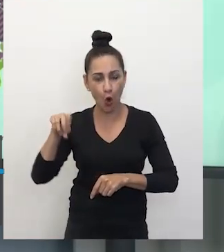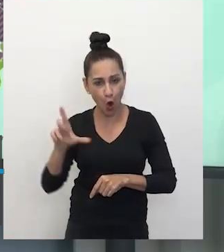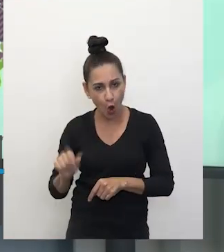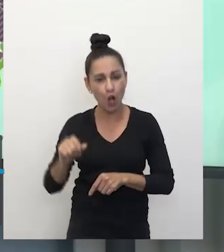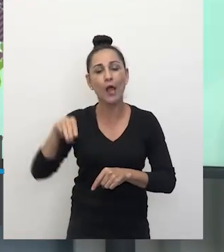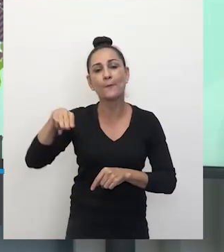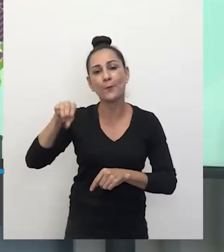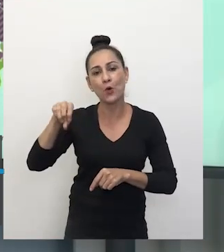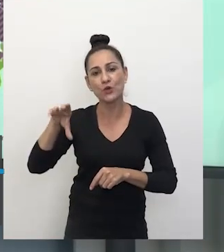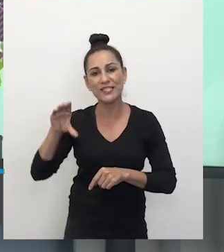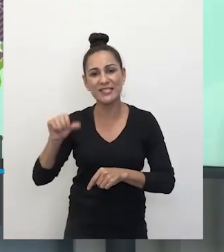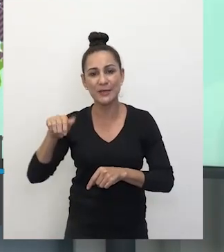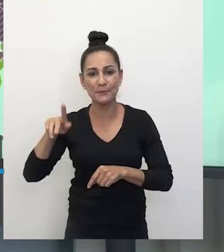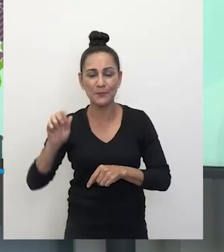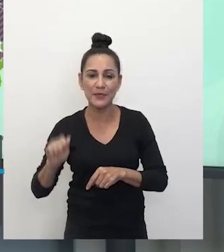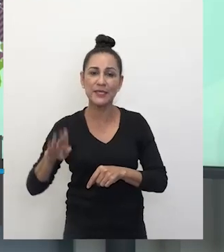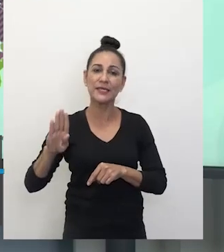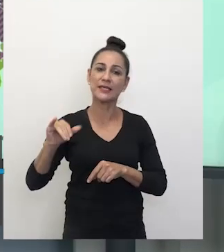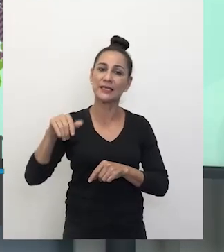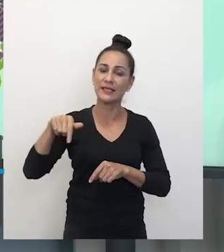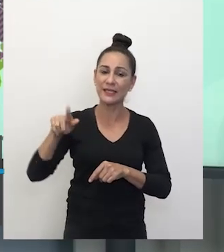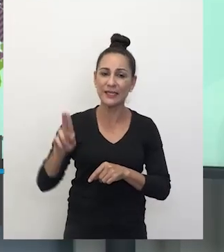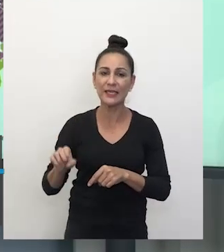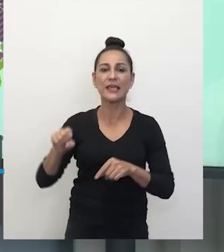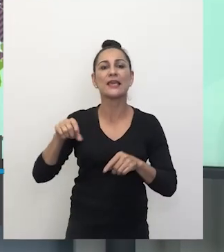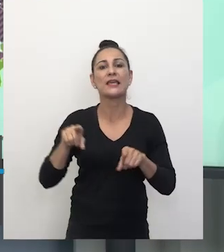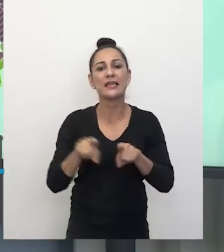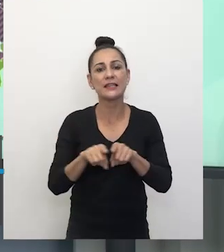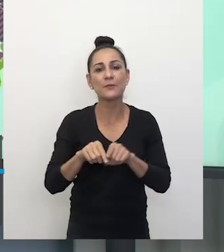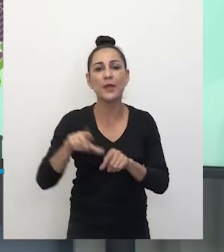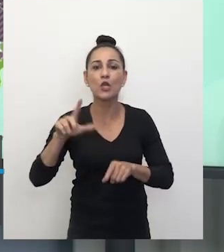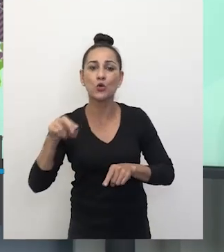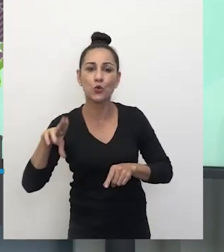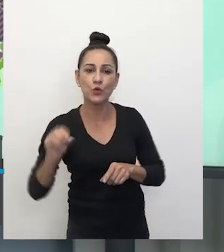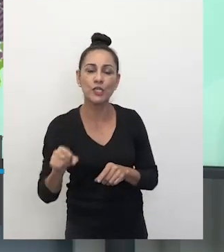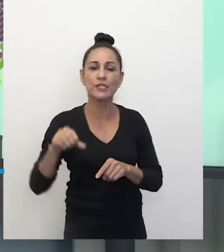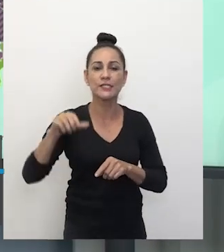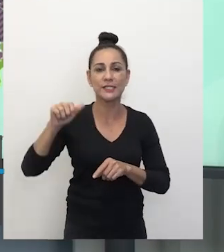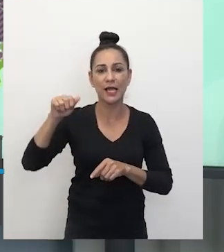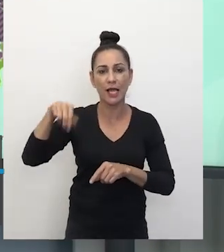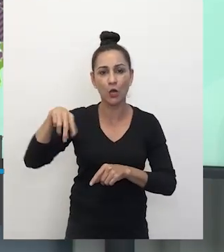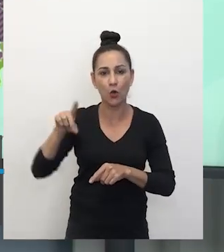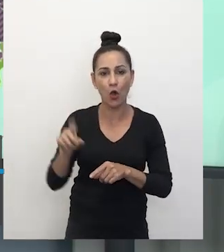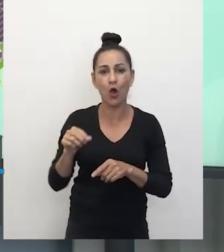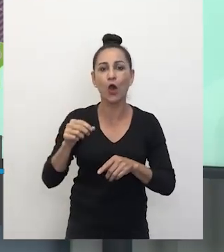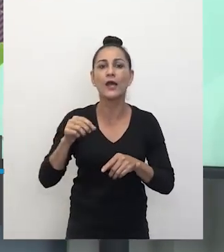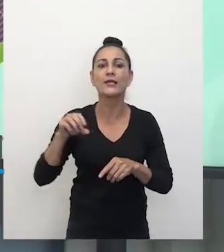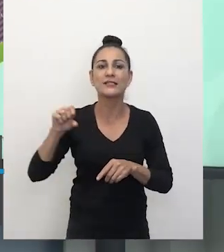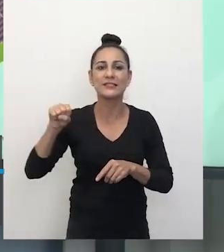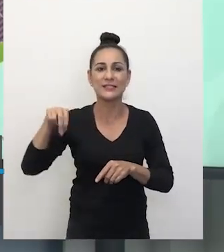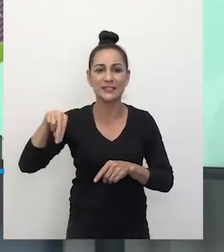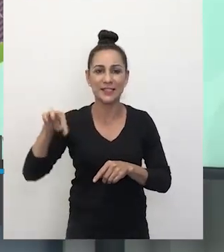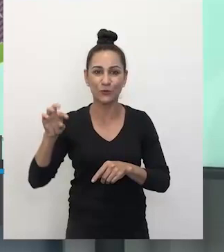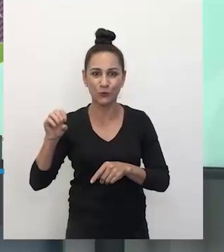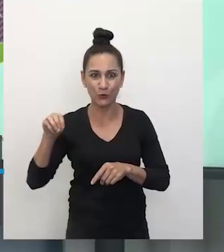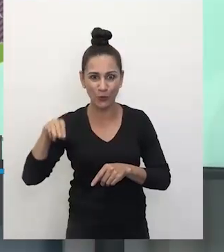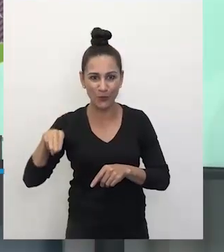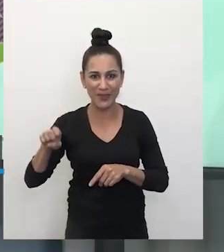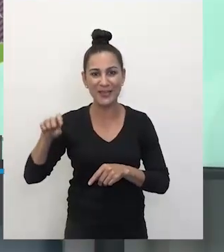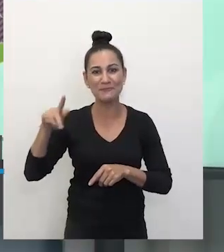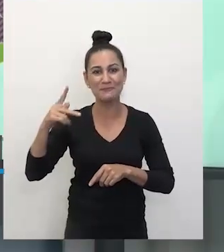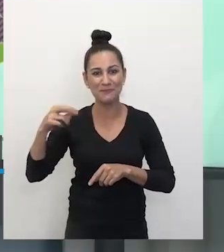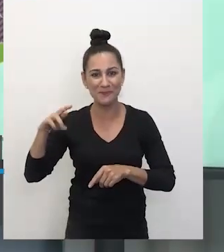Professor Roberto Angola e Moçambique Luis Henrique Angola Moçambique Cabo Verde São Tomé e príncipe guiné-bissau